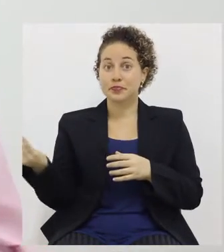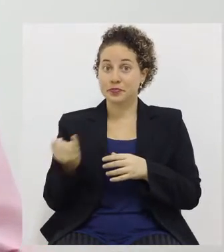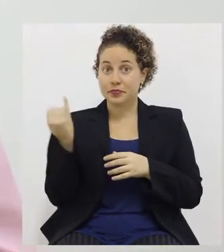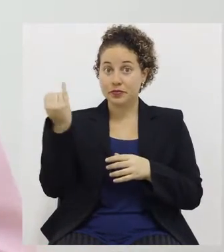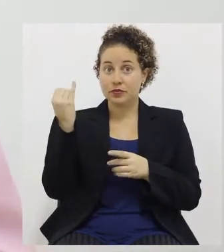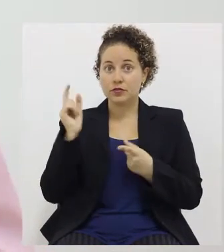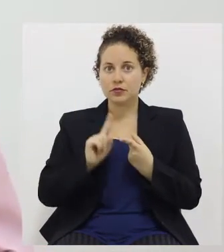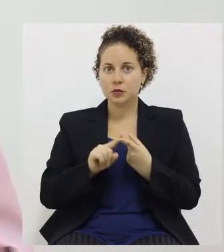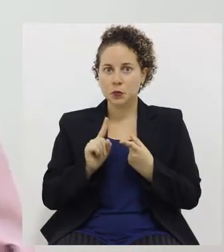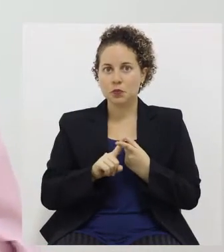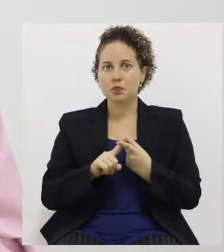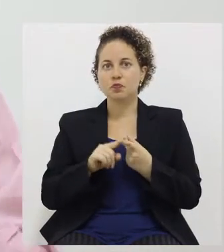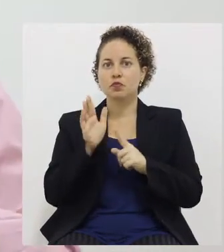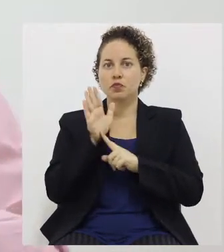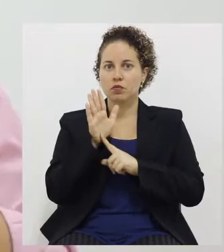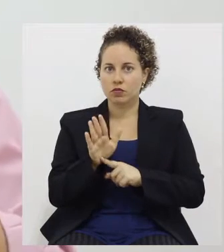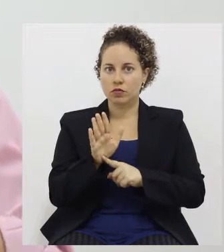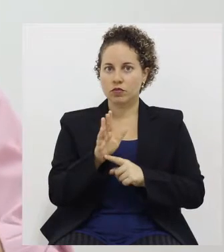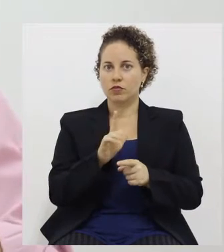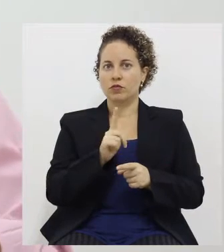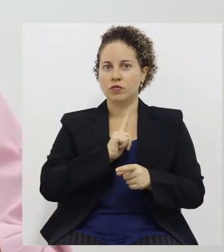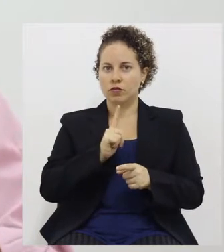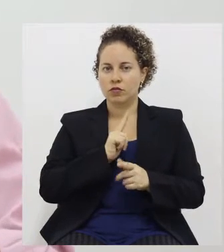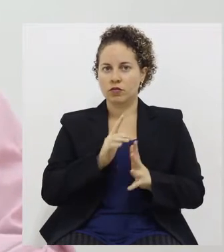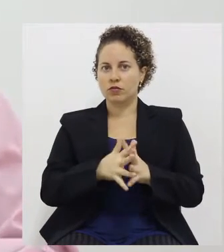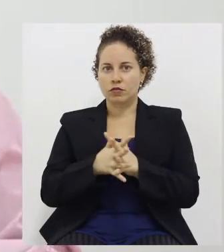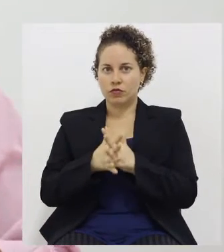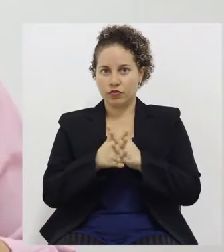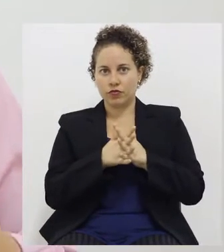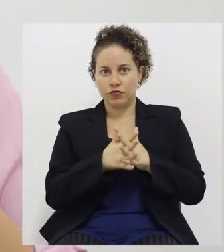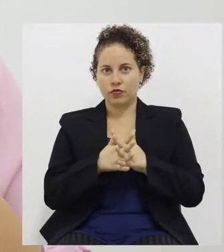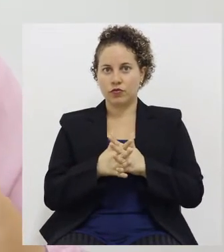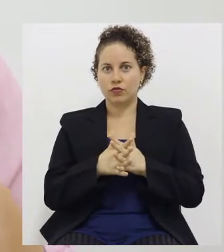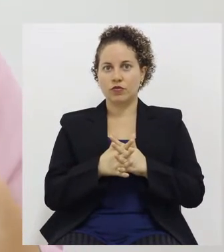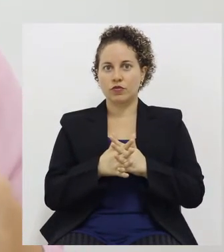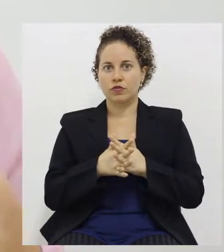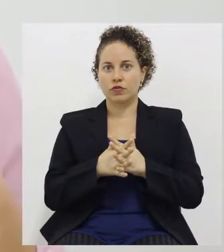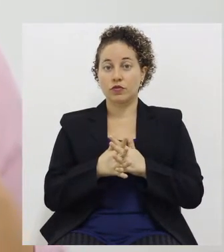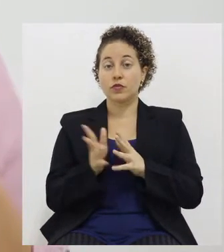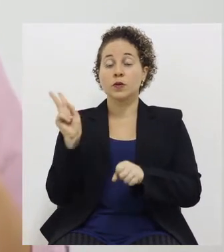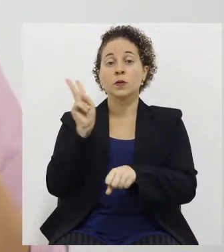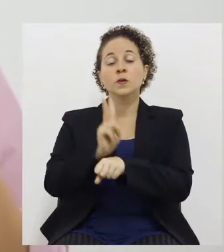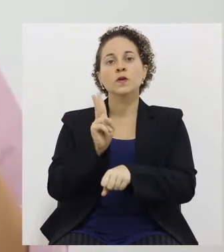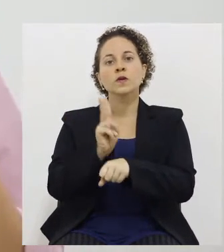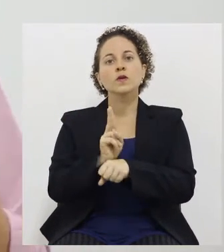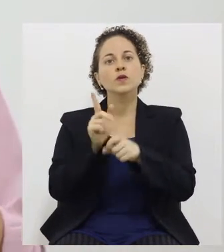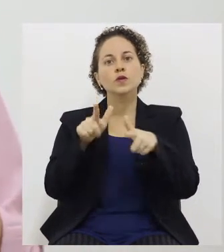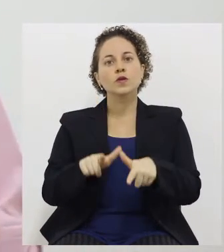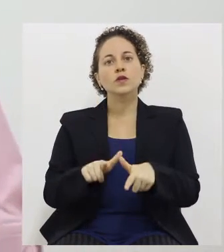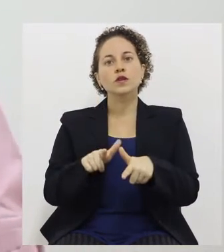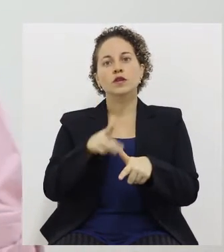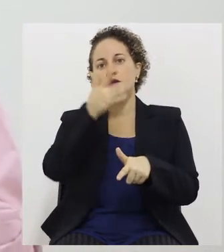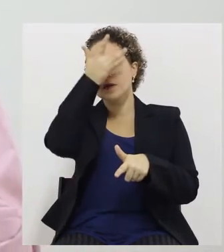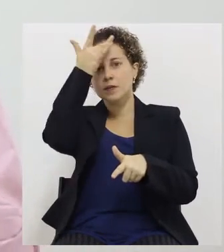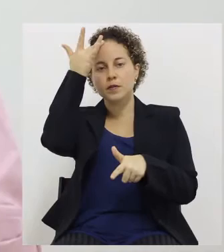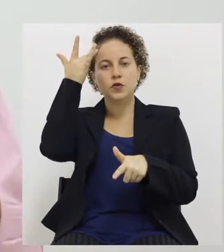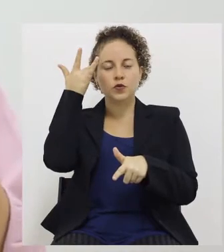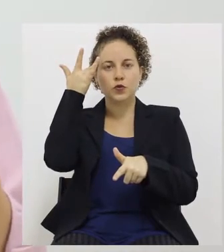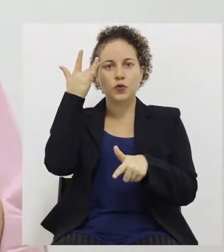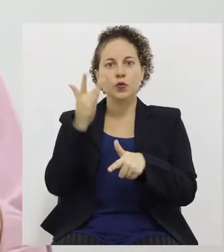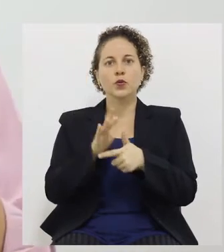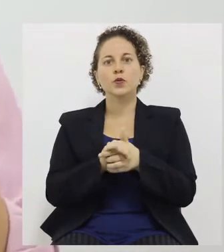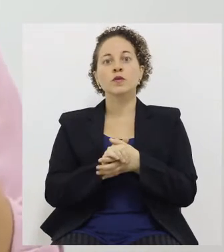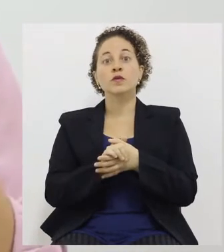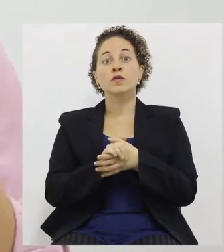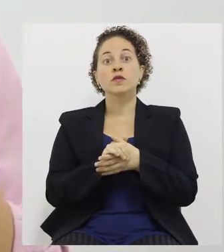coisa que pode mostrar a existência de um conflito é um comportamento de autopreservação. O indivíduo se coloca na